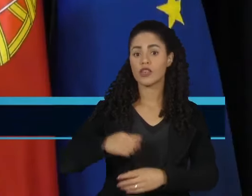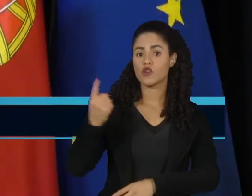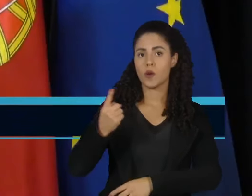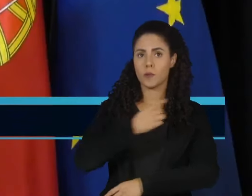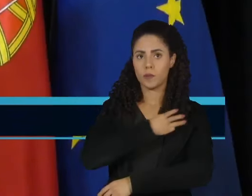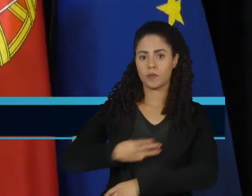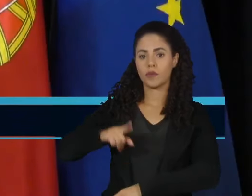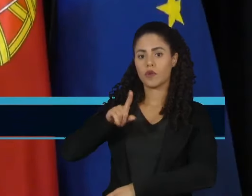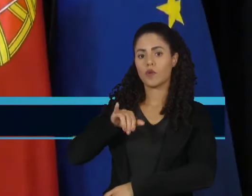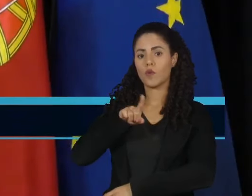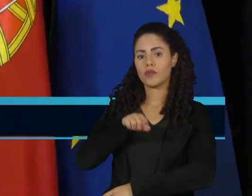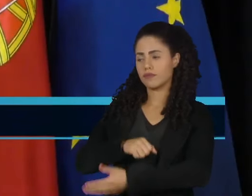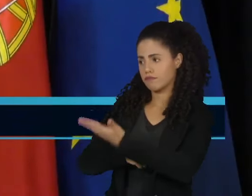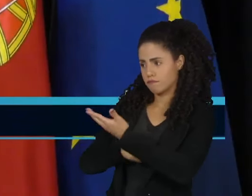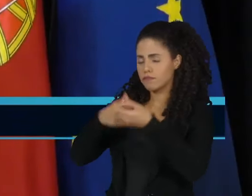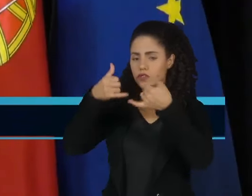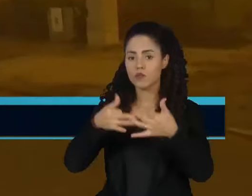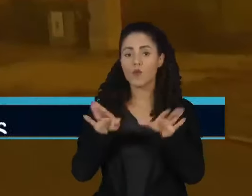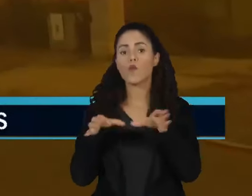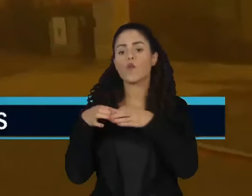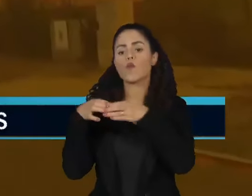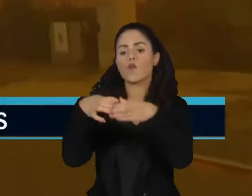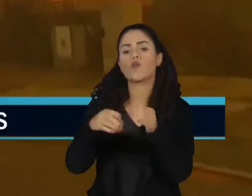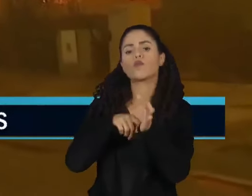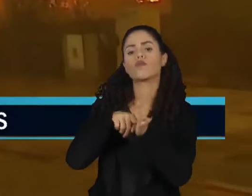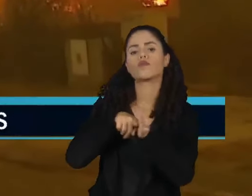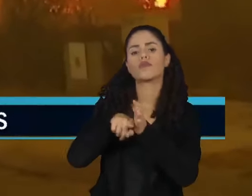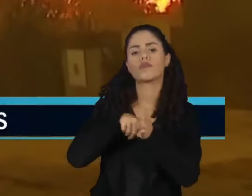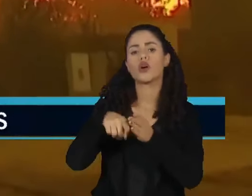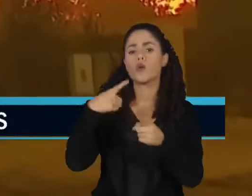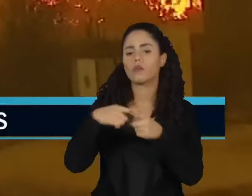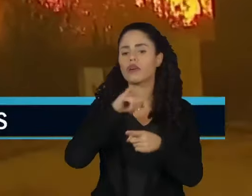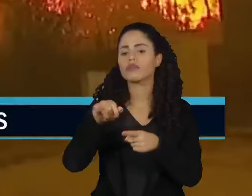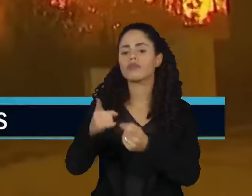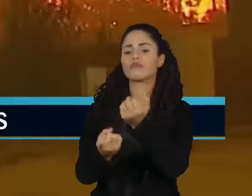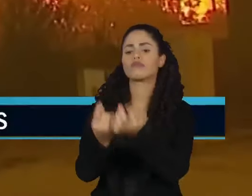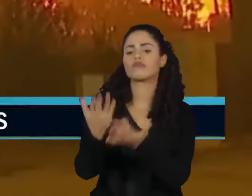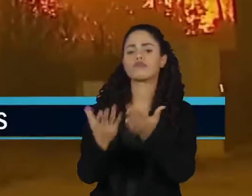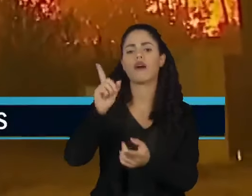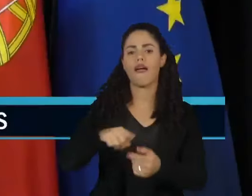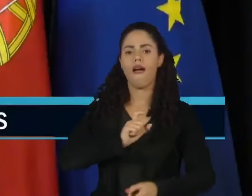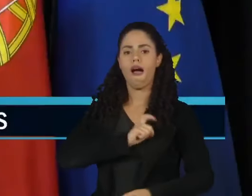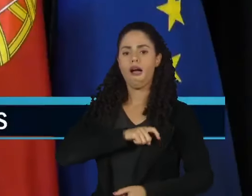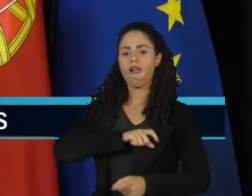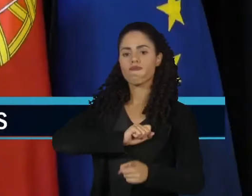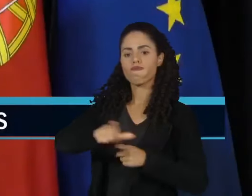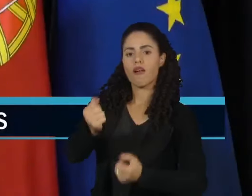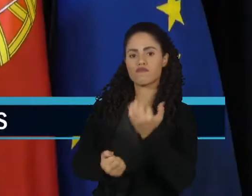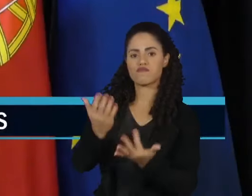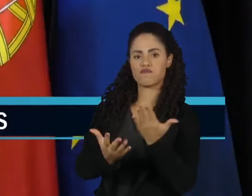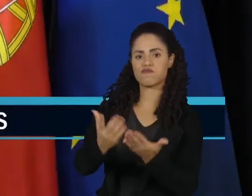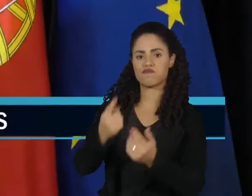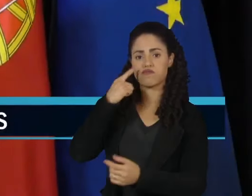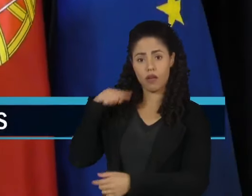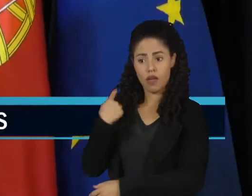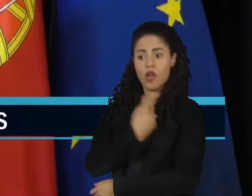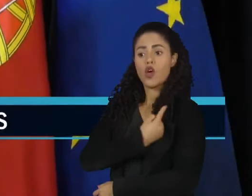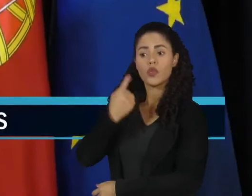Luiz Montenegro disse que uma equipe irá investigar se a origem dos incêndios é criminosa. Nós não